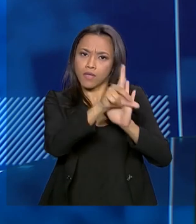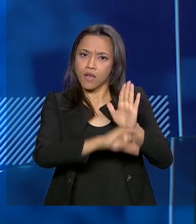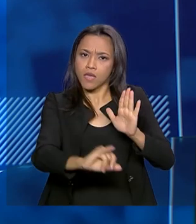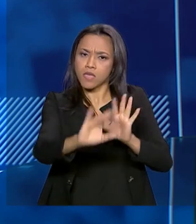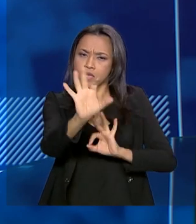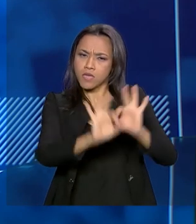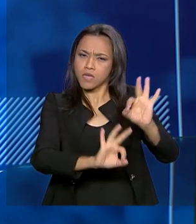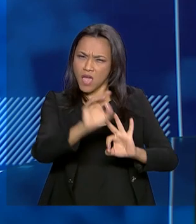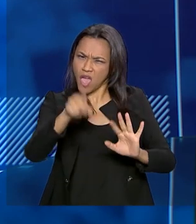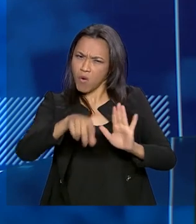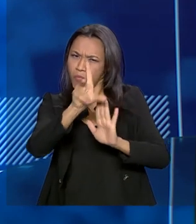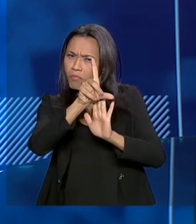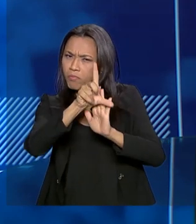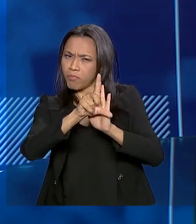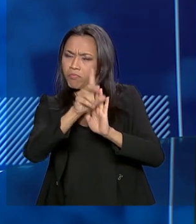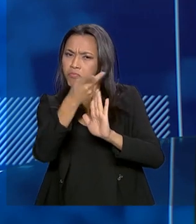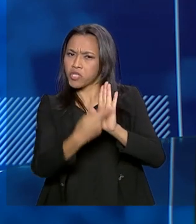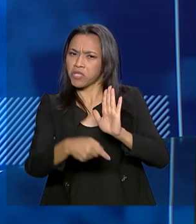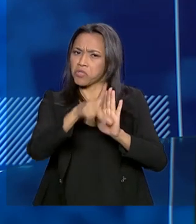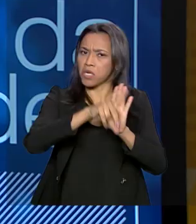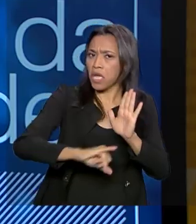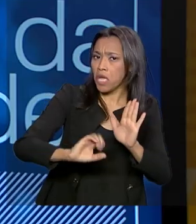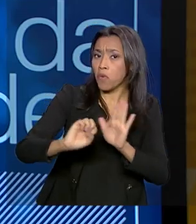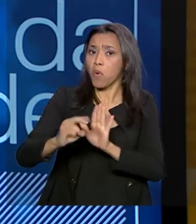Vai ser um projeto de lei ou vai ser uma medida provisória?